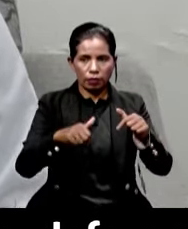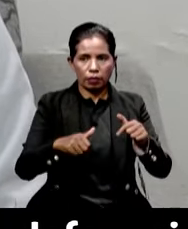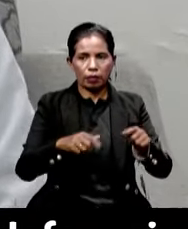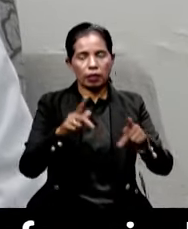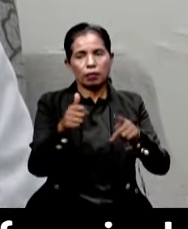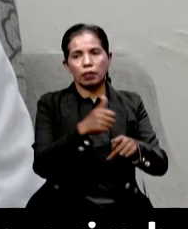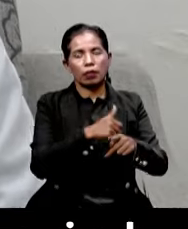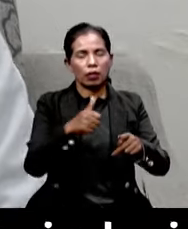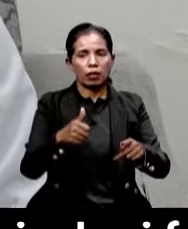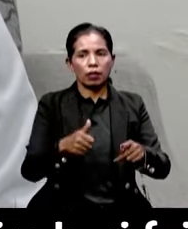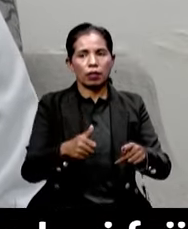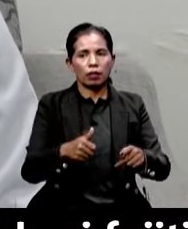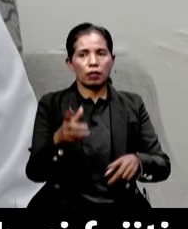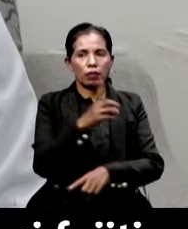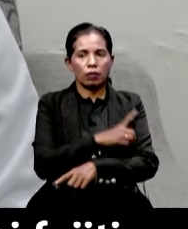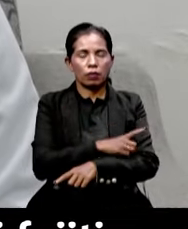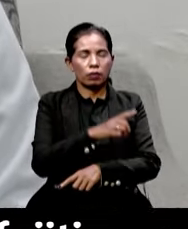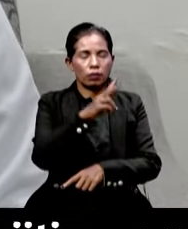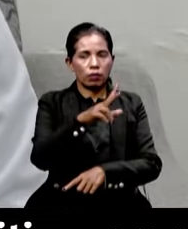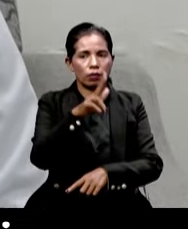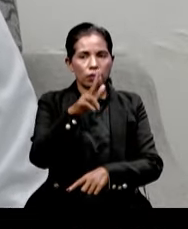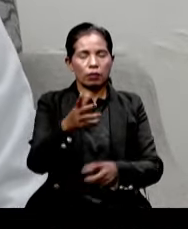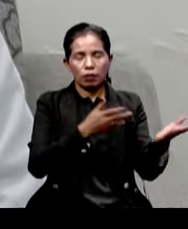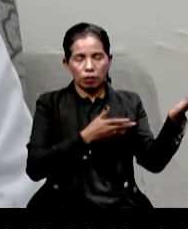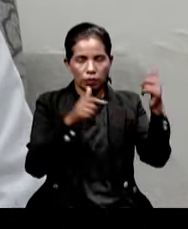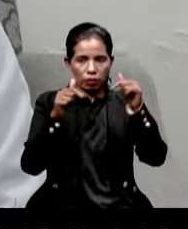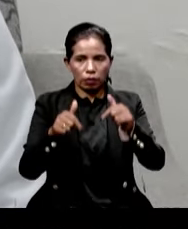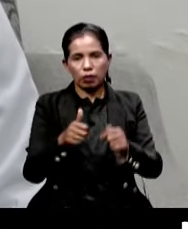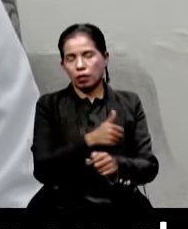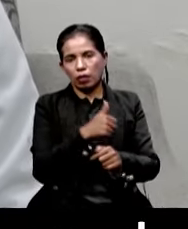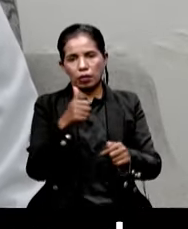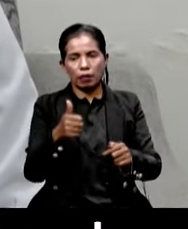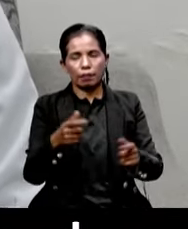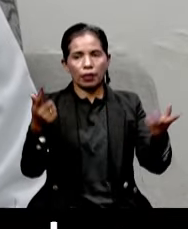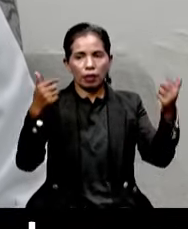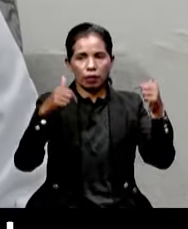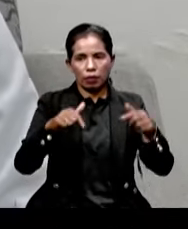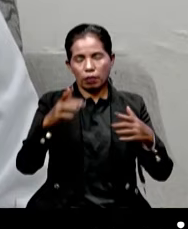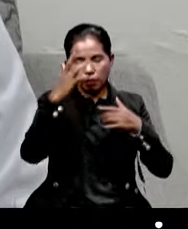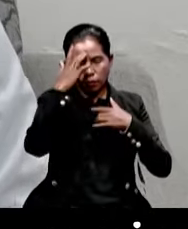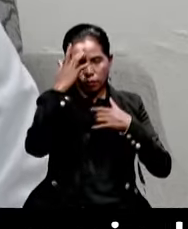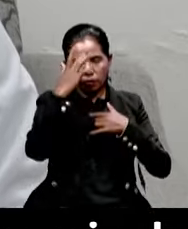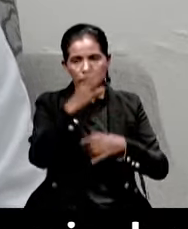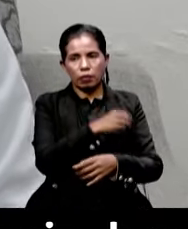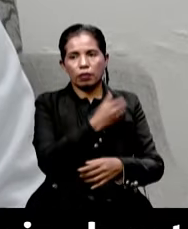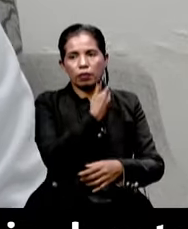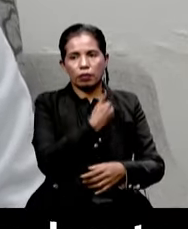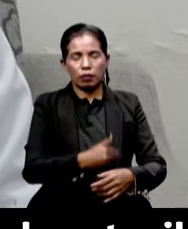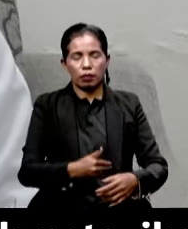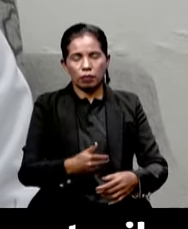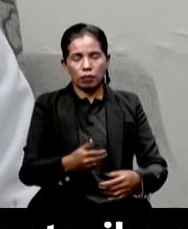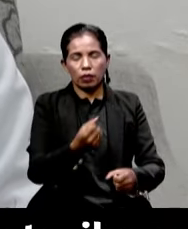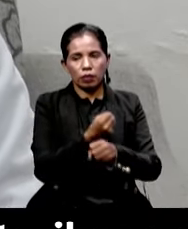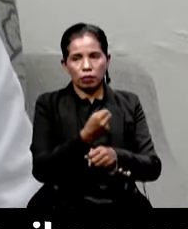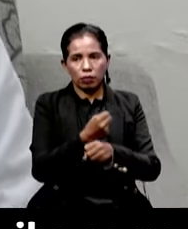balo acontece de loran todo loran hat não foi moço mai e a balo nem bem mag moço mai ou que as condição grave